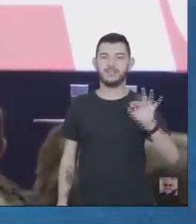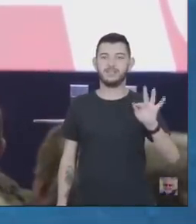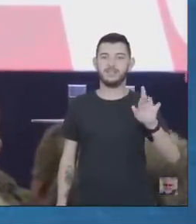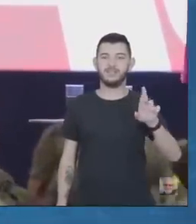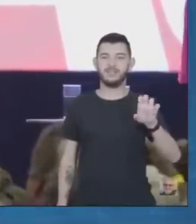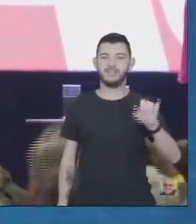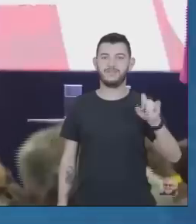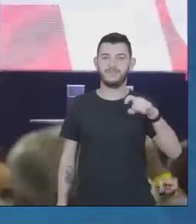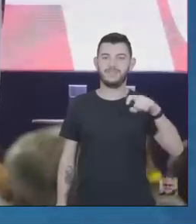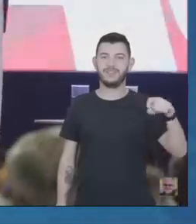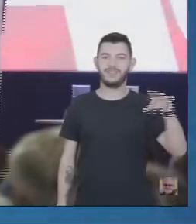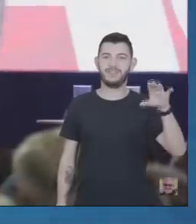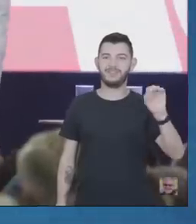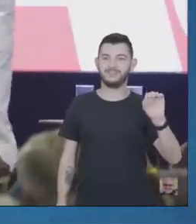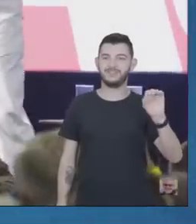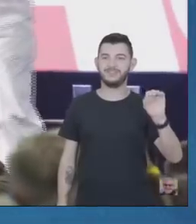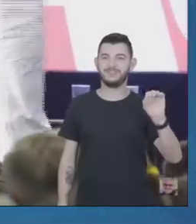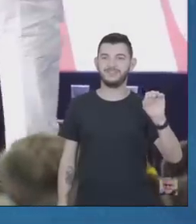Bom dia.